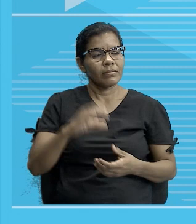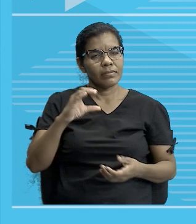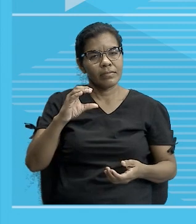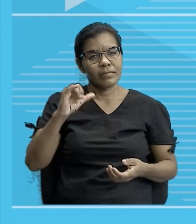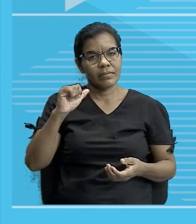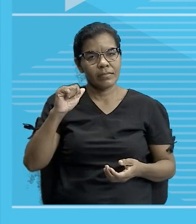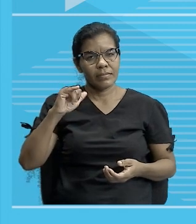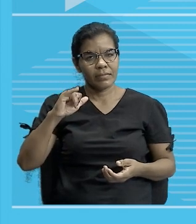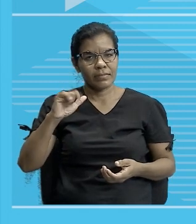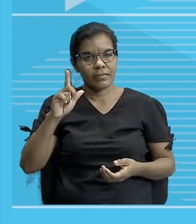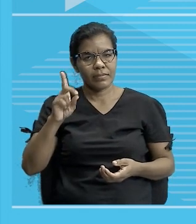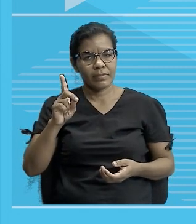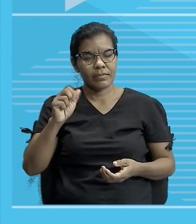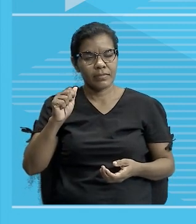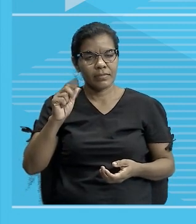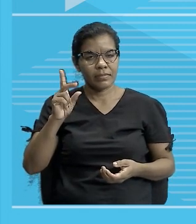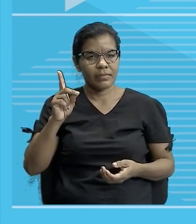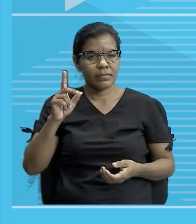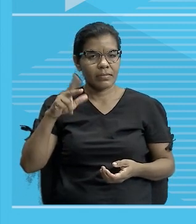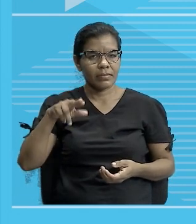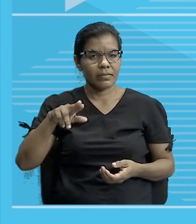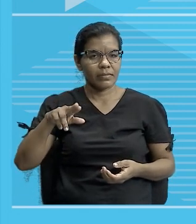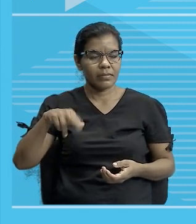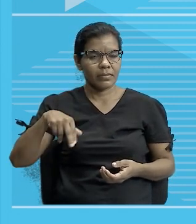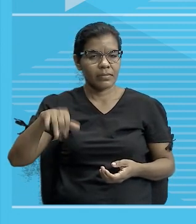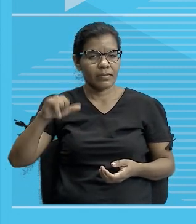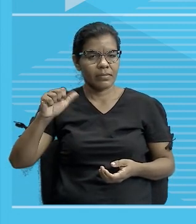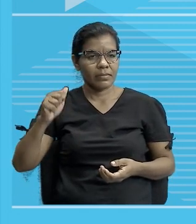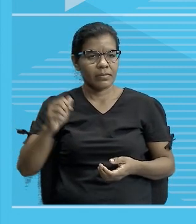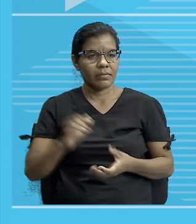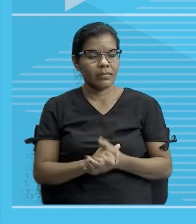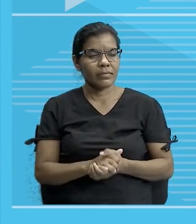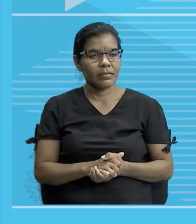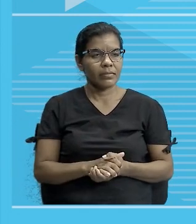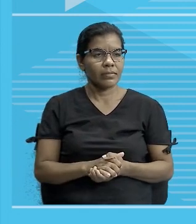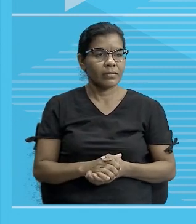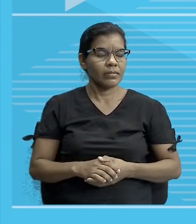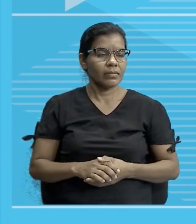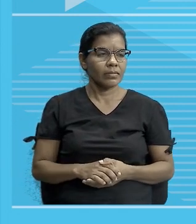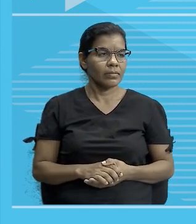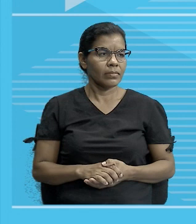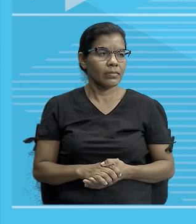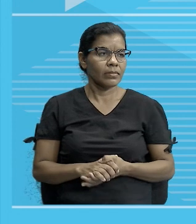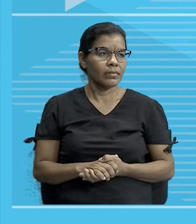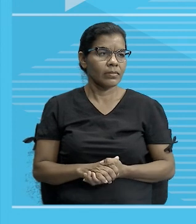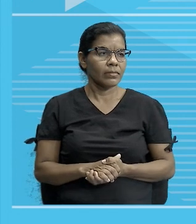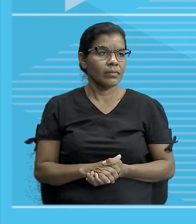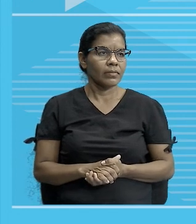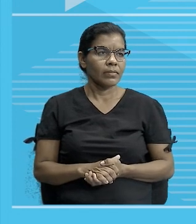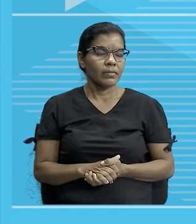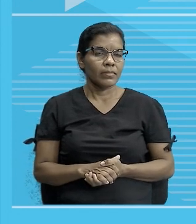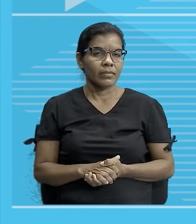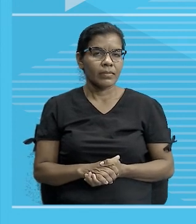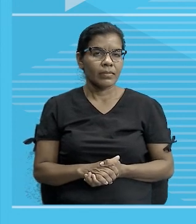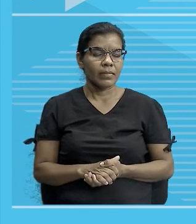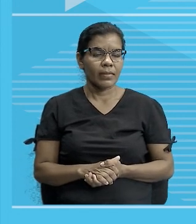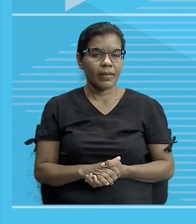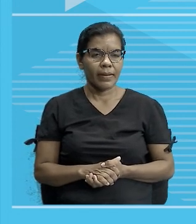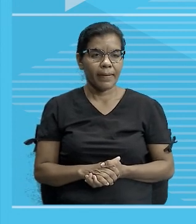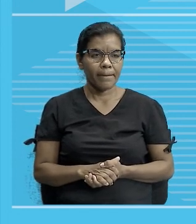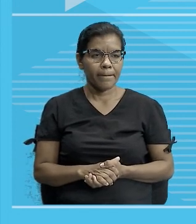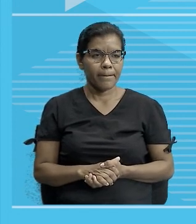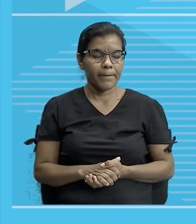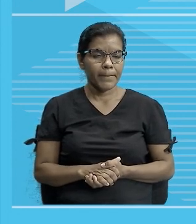cidadania. O nome é Declaração dos Direitos do Homem e do Cidadão.